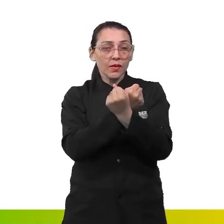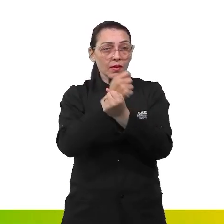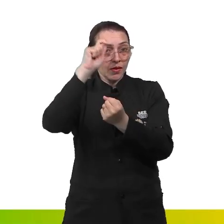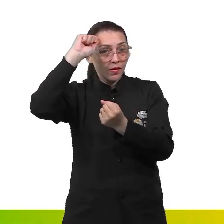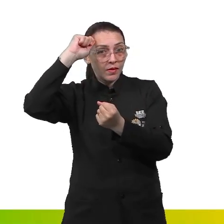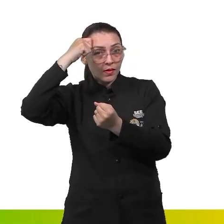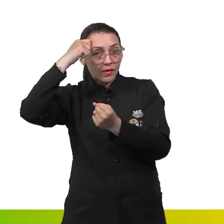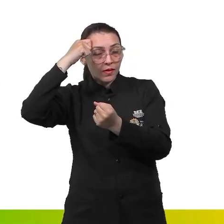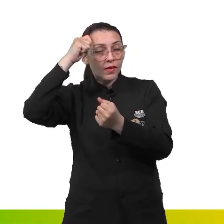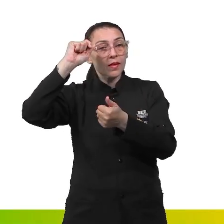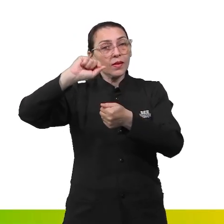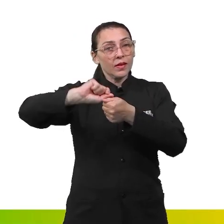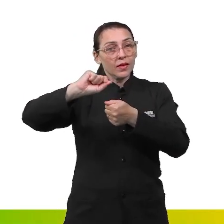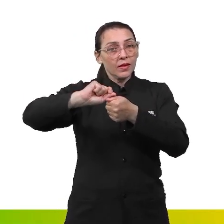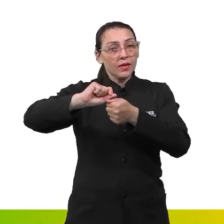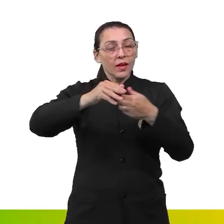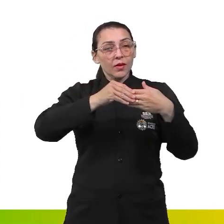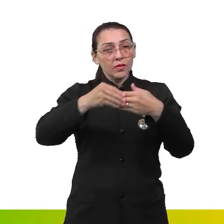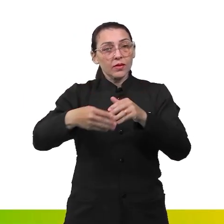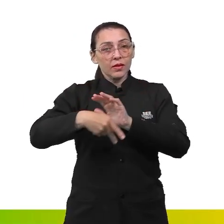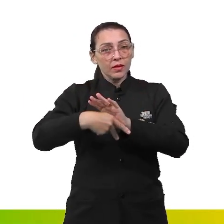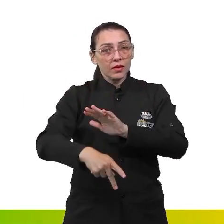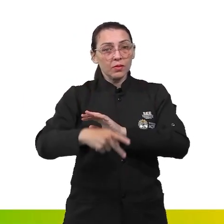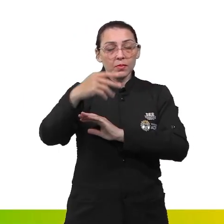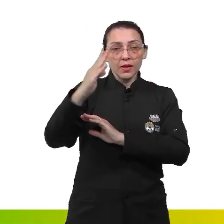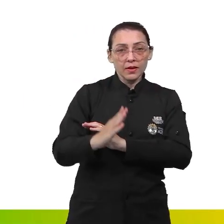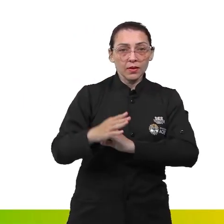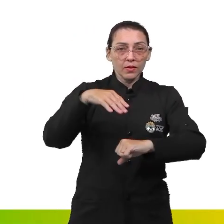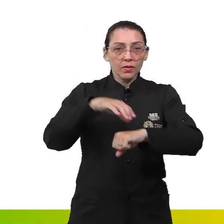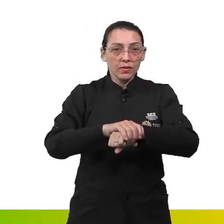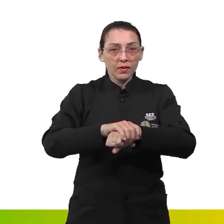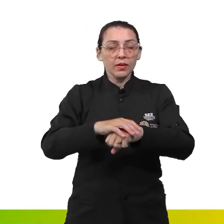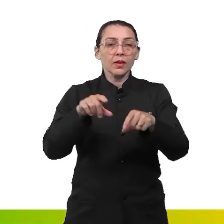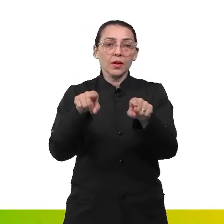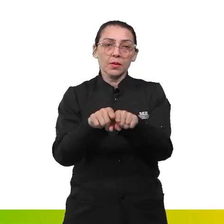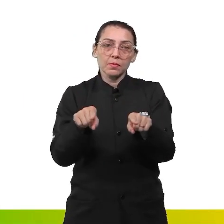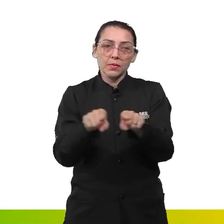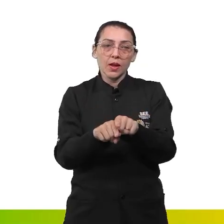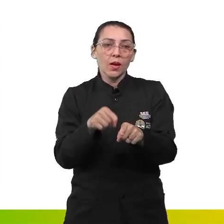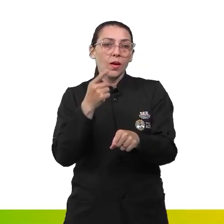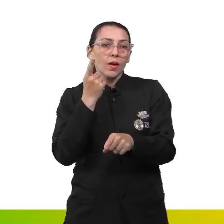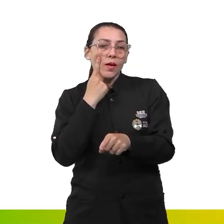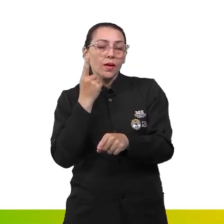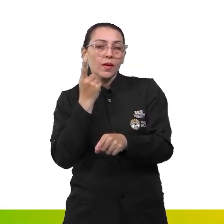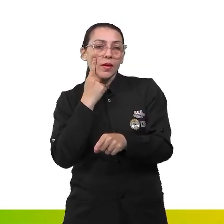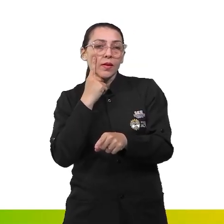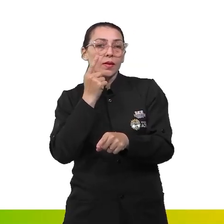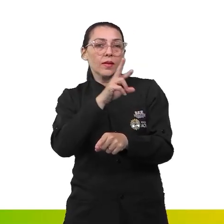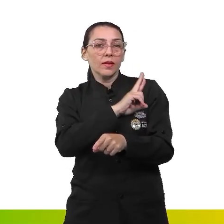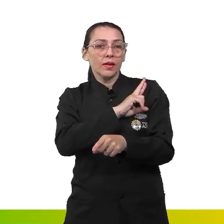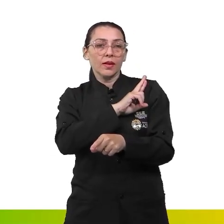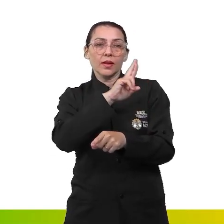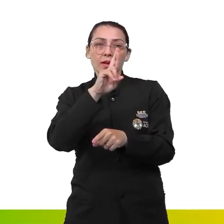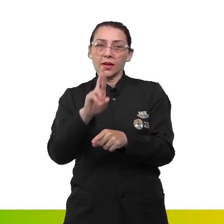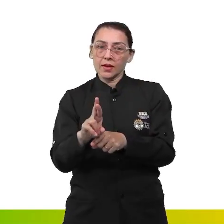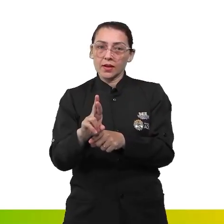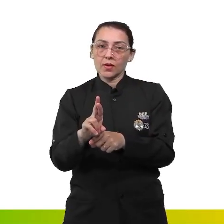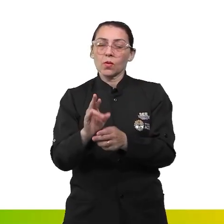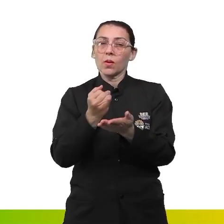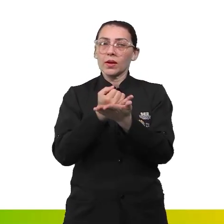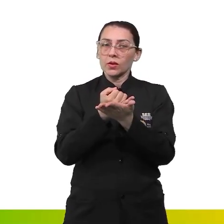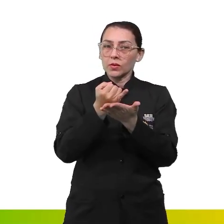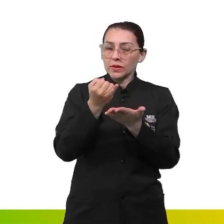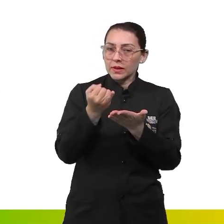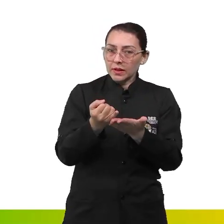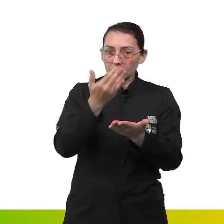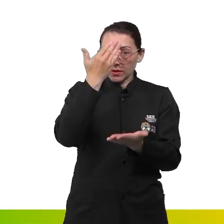africanos desenvolveram aqui no Brasil colonial. E também, gente, olha só, na religião, com